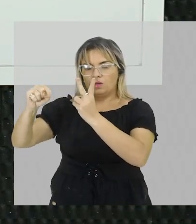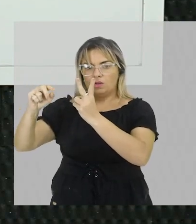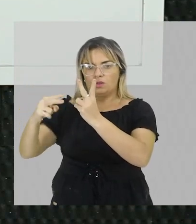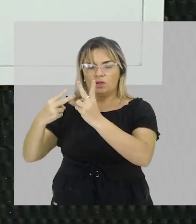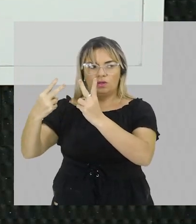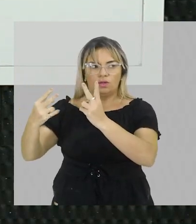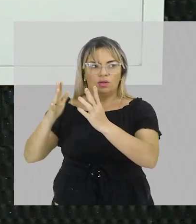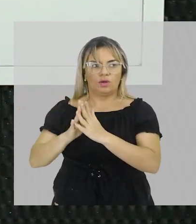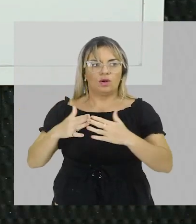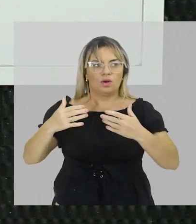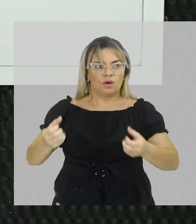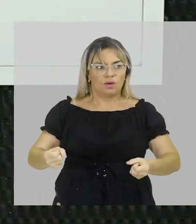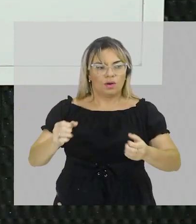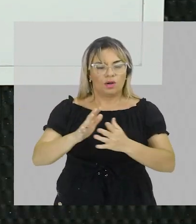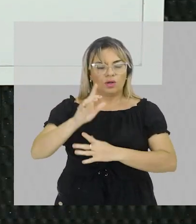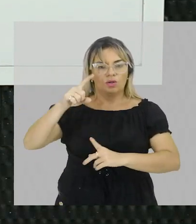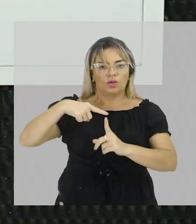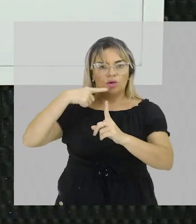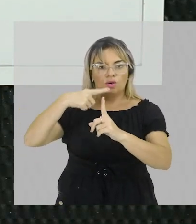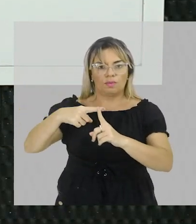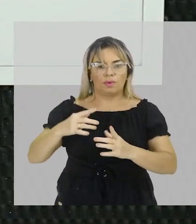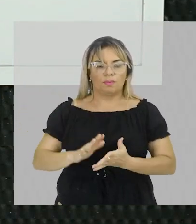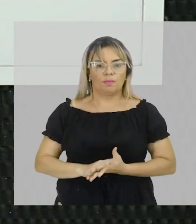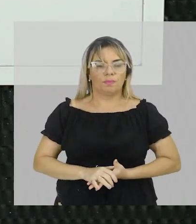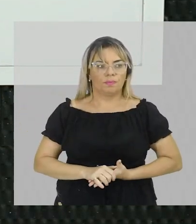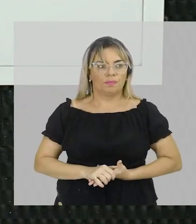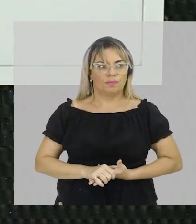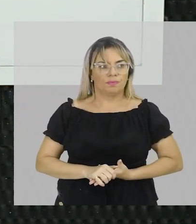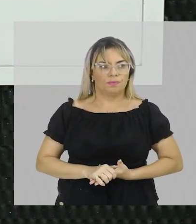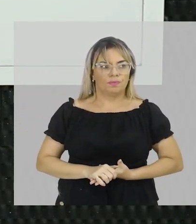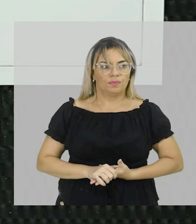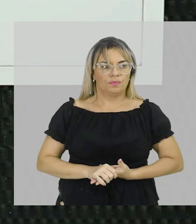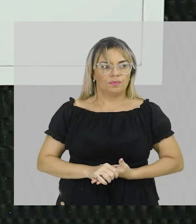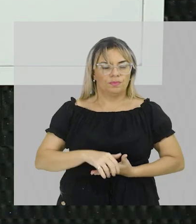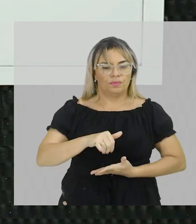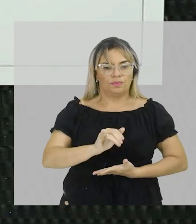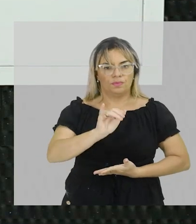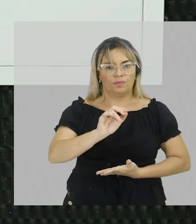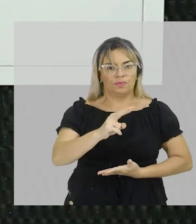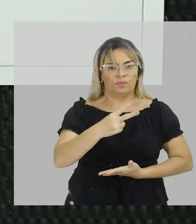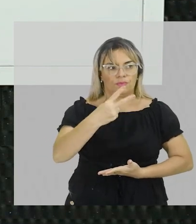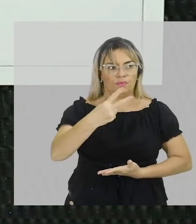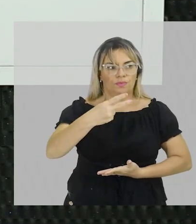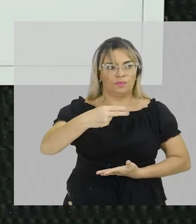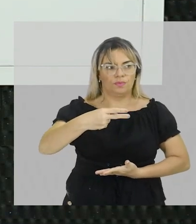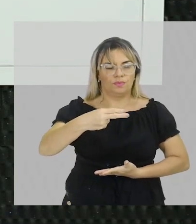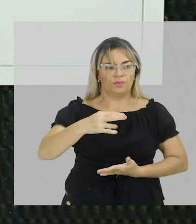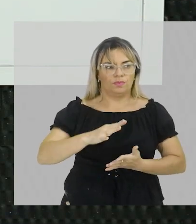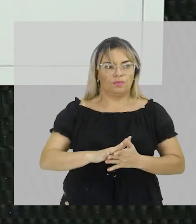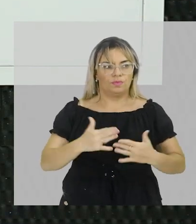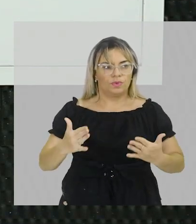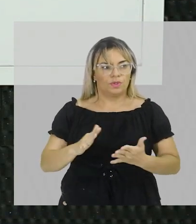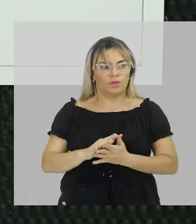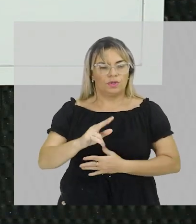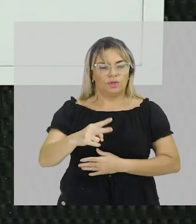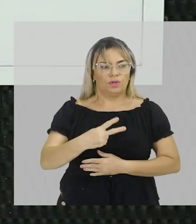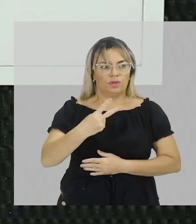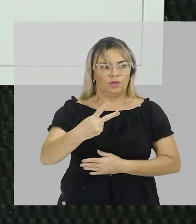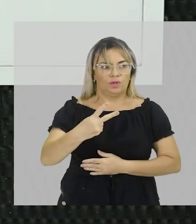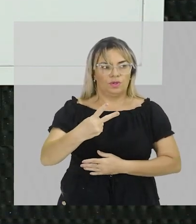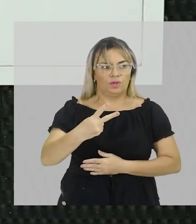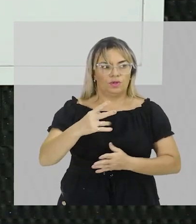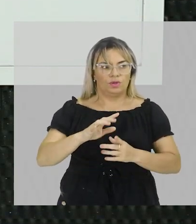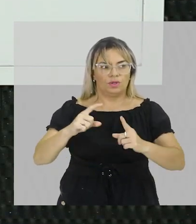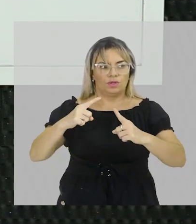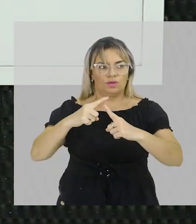Eu posso somar esses dois carinhas aqui, ó. Você vai ter que y ao quadrado vai ser igual a 2 vezes o 35